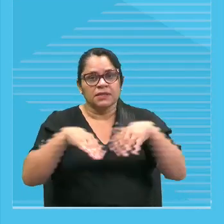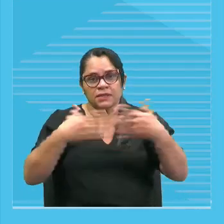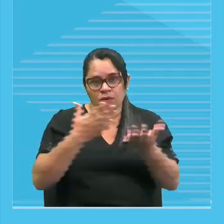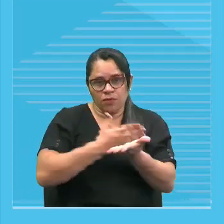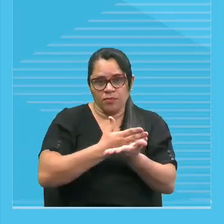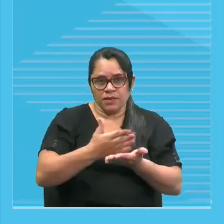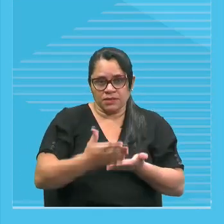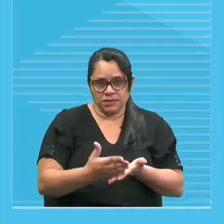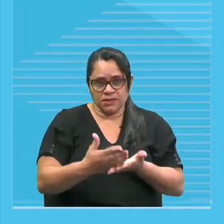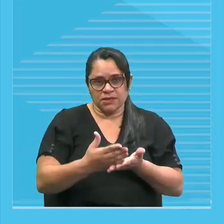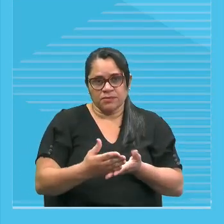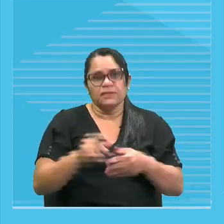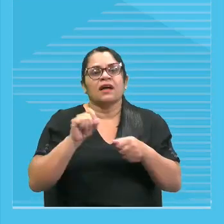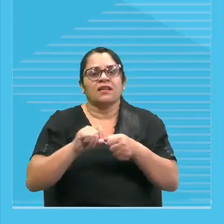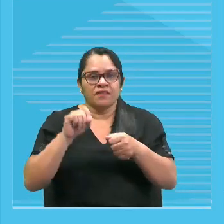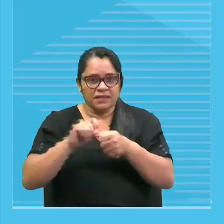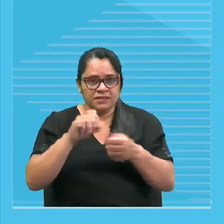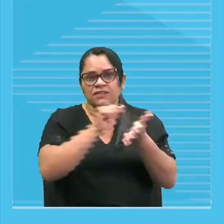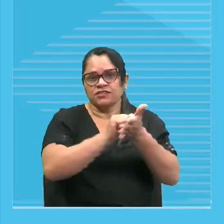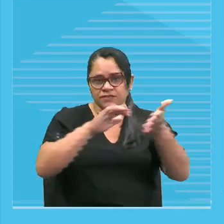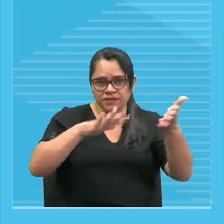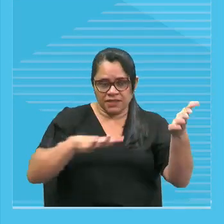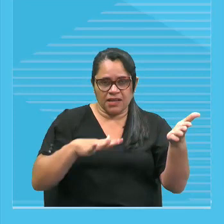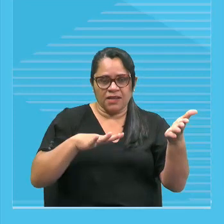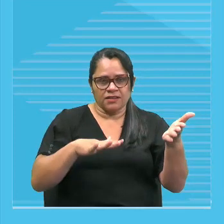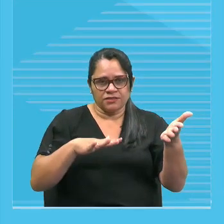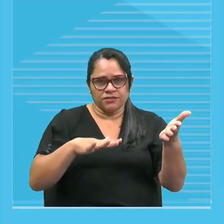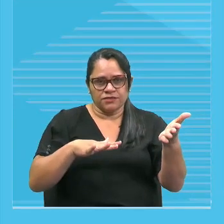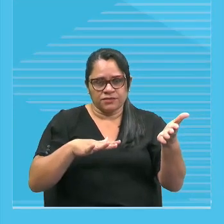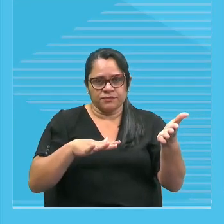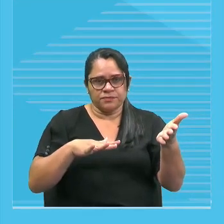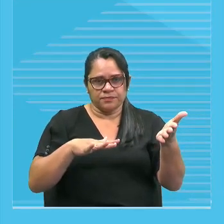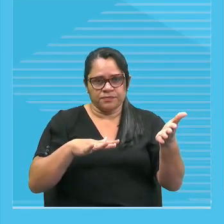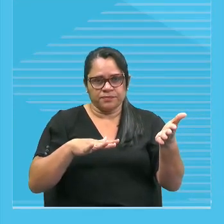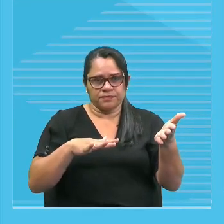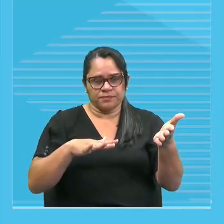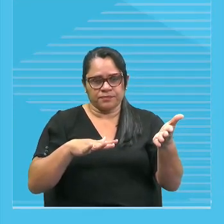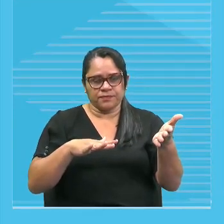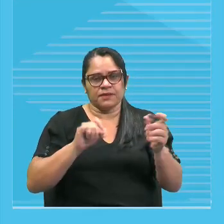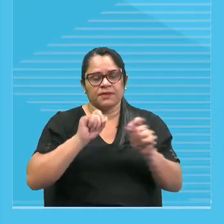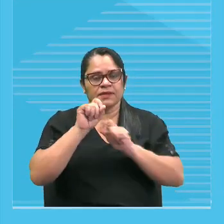a fazer esses exercícios Quiz né modelo Quiz modelo teste